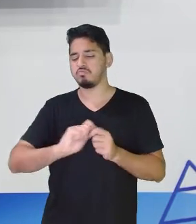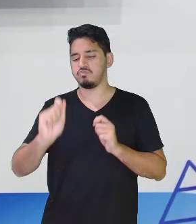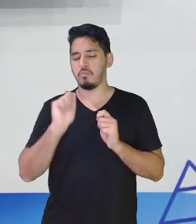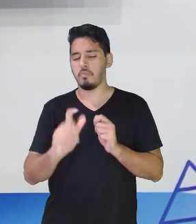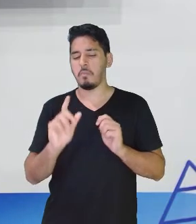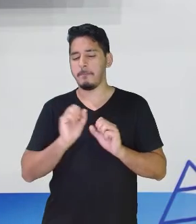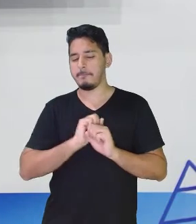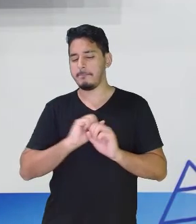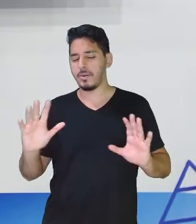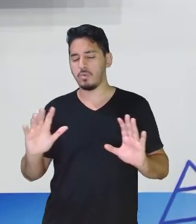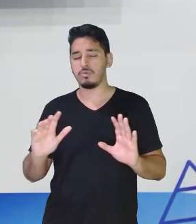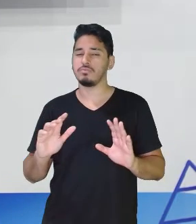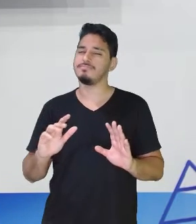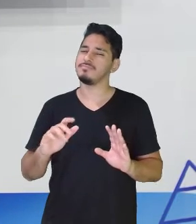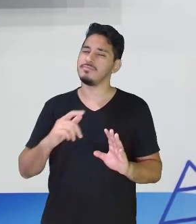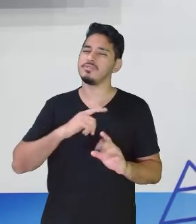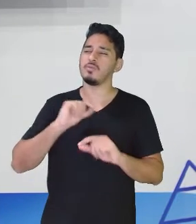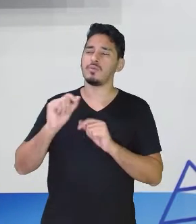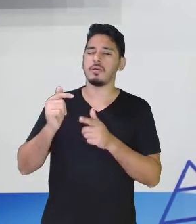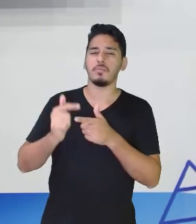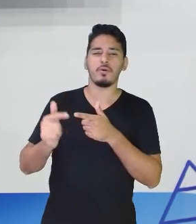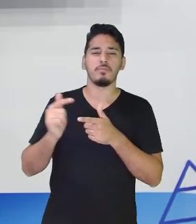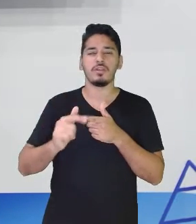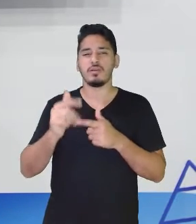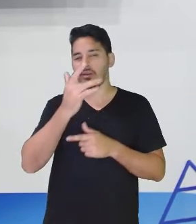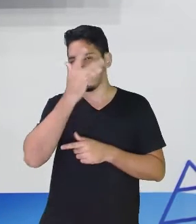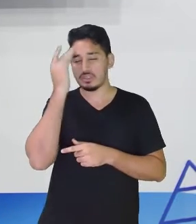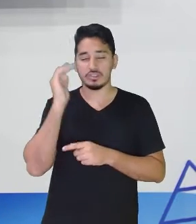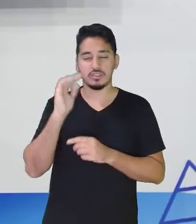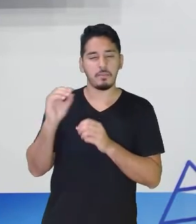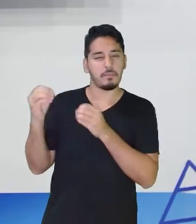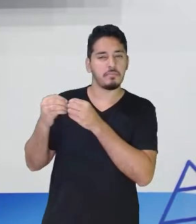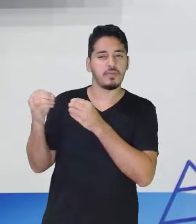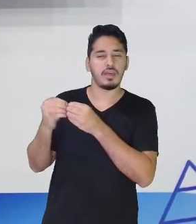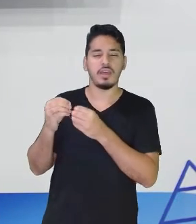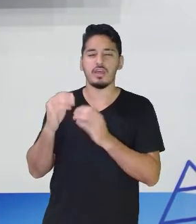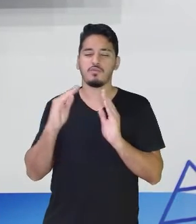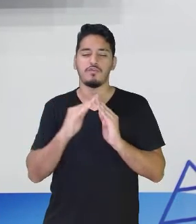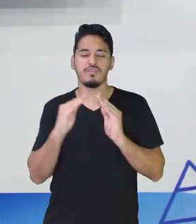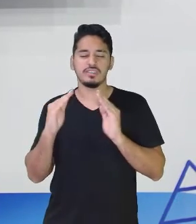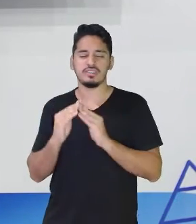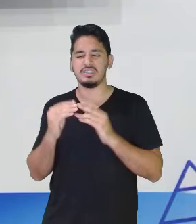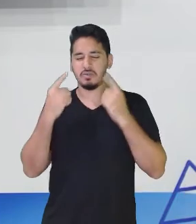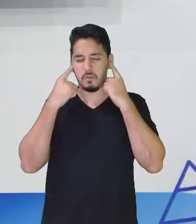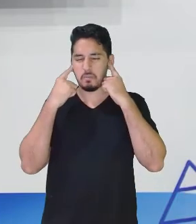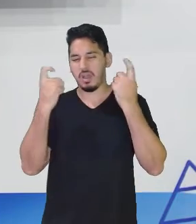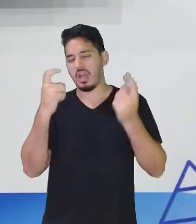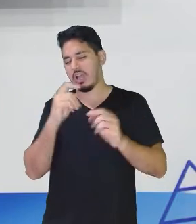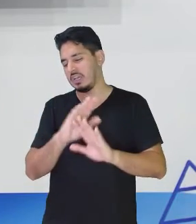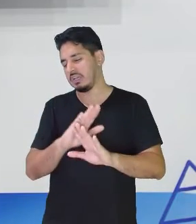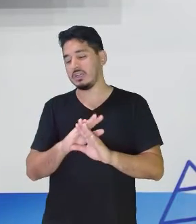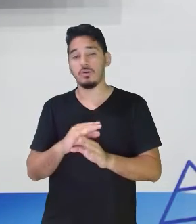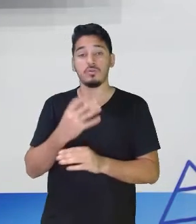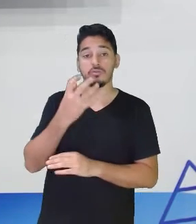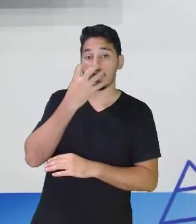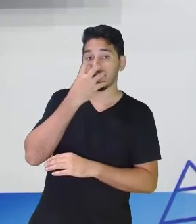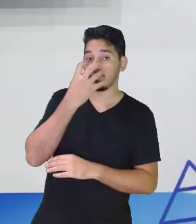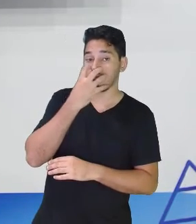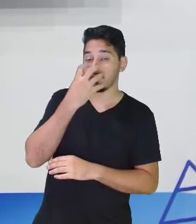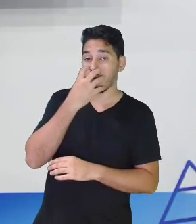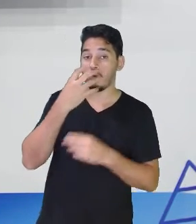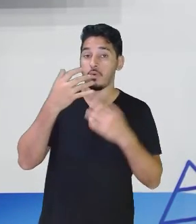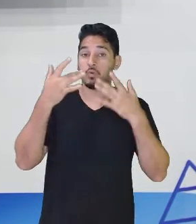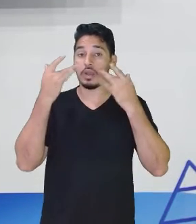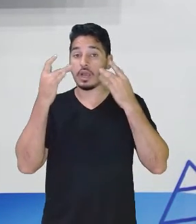trazer complicações para quem está no seu entorno, ou seja, os vizinhos, os pets, né?